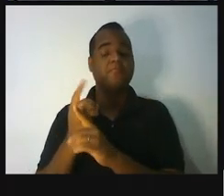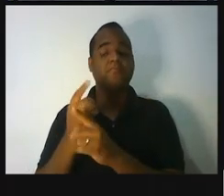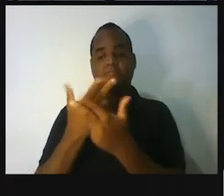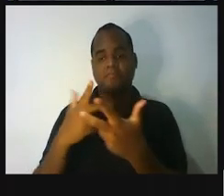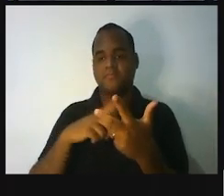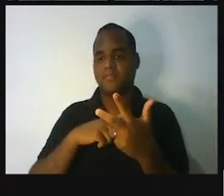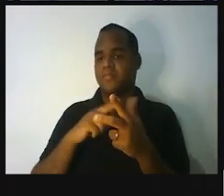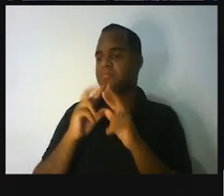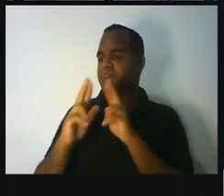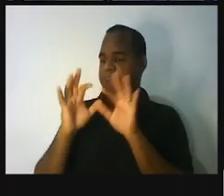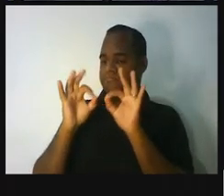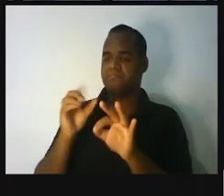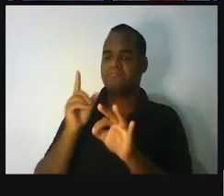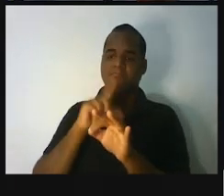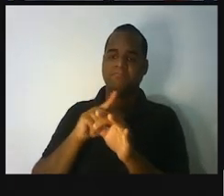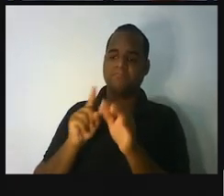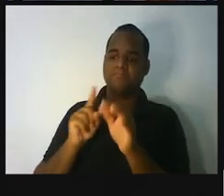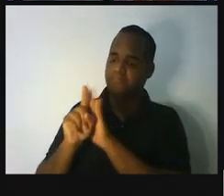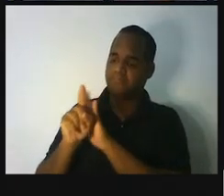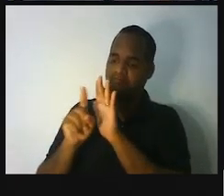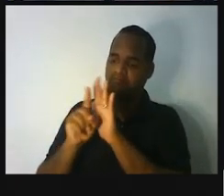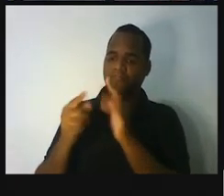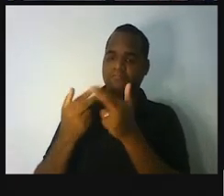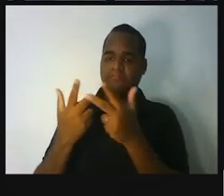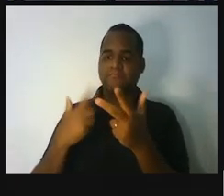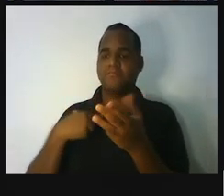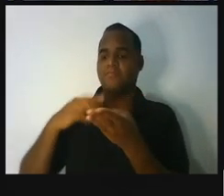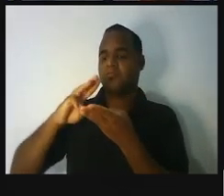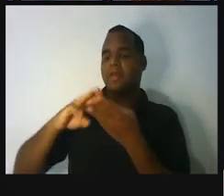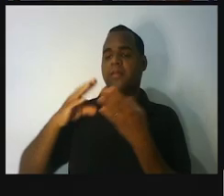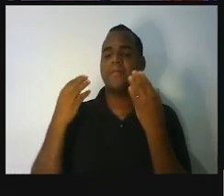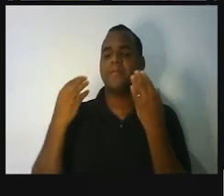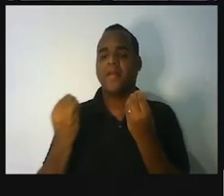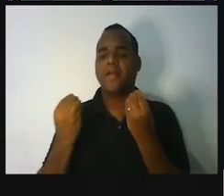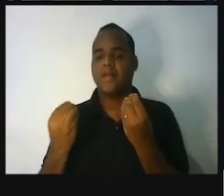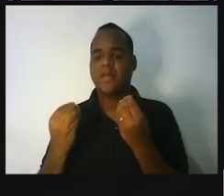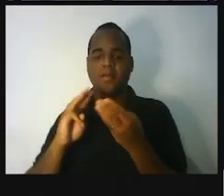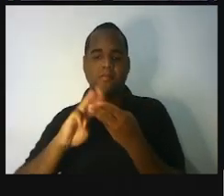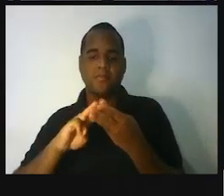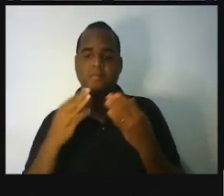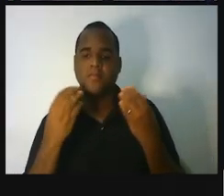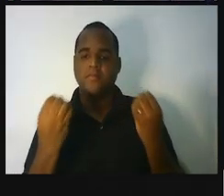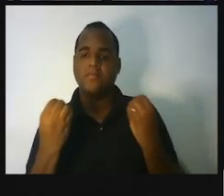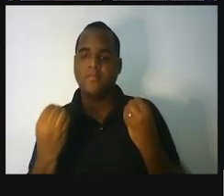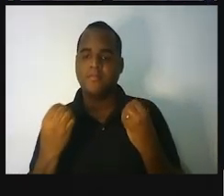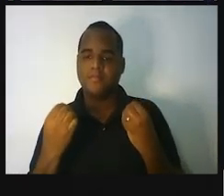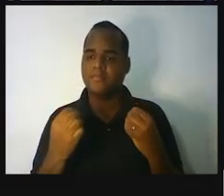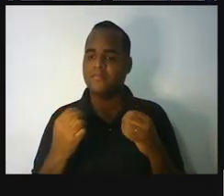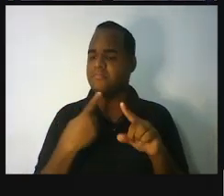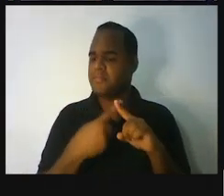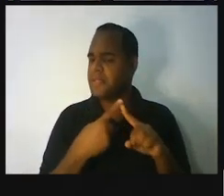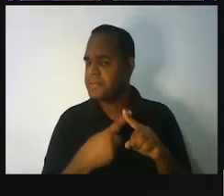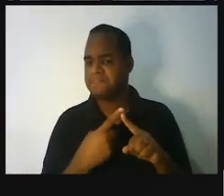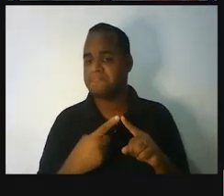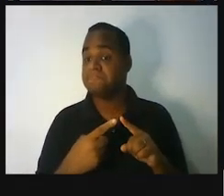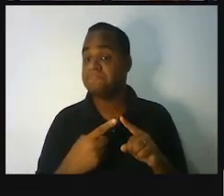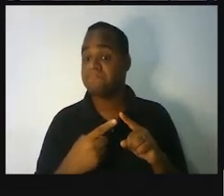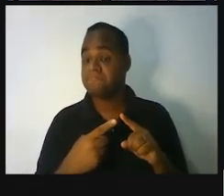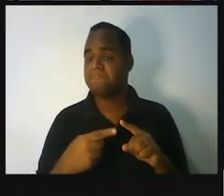responde essa pergunta. Matemática para quê, professor? Para que matemática? Para que esse negócio?